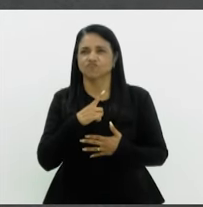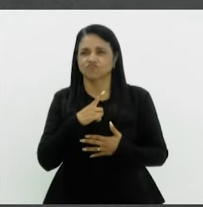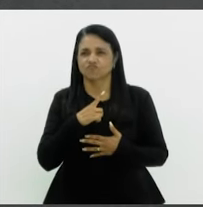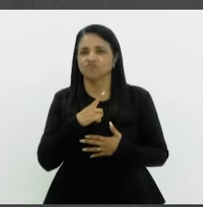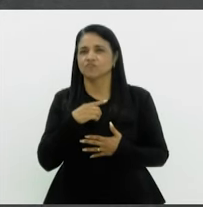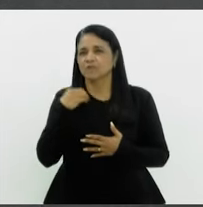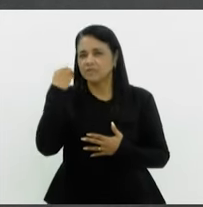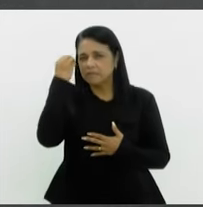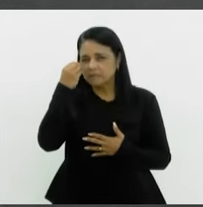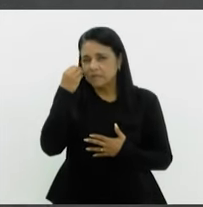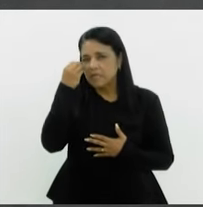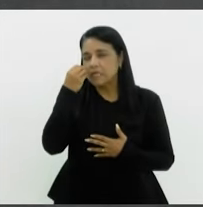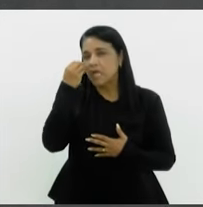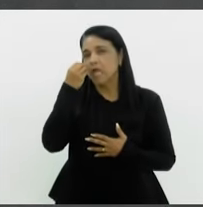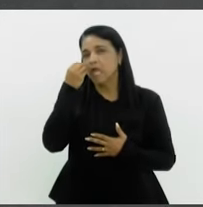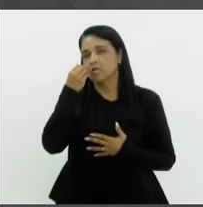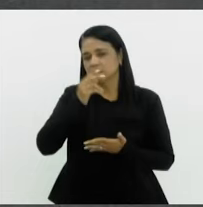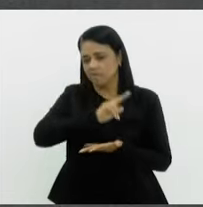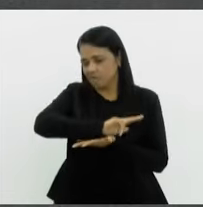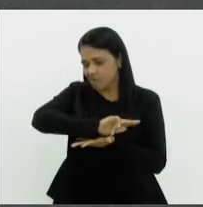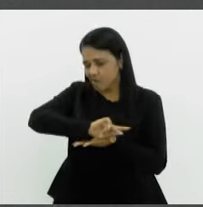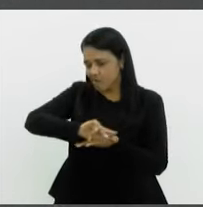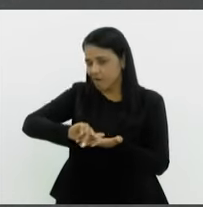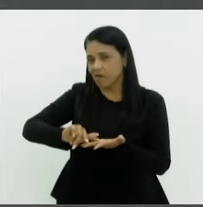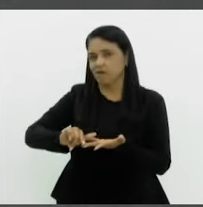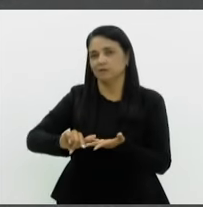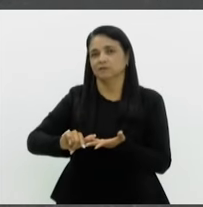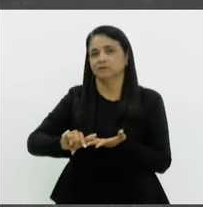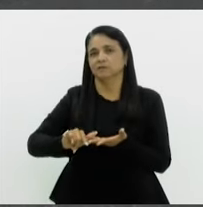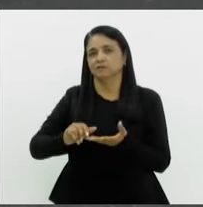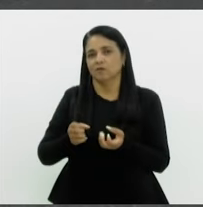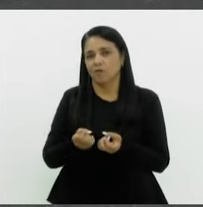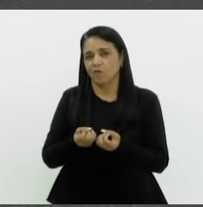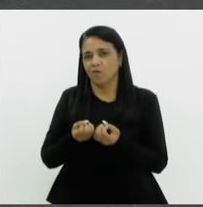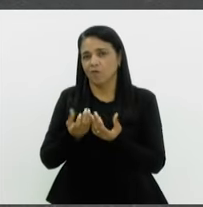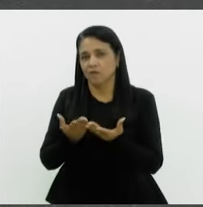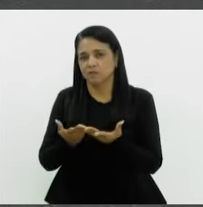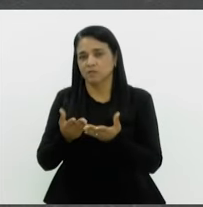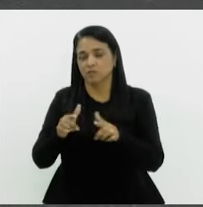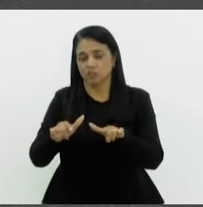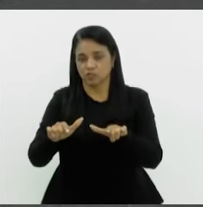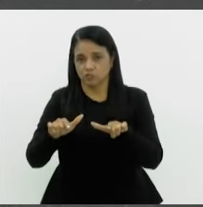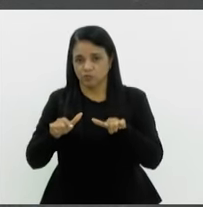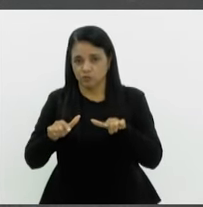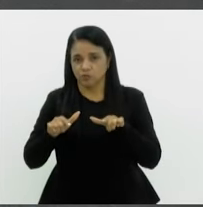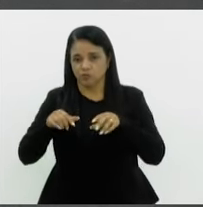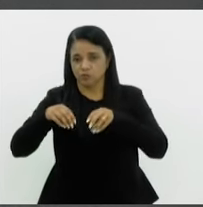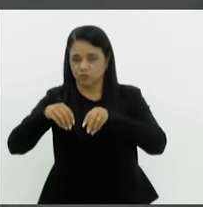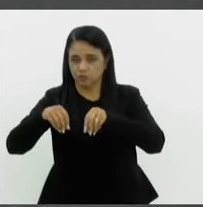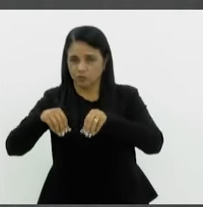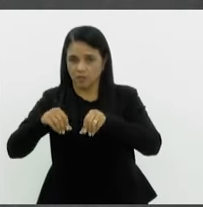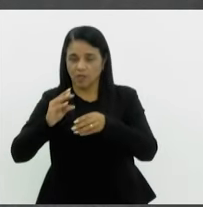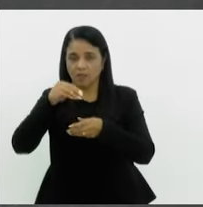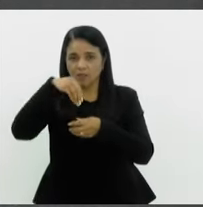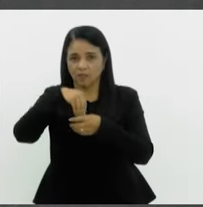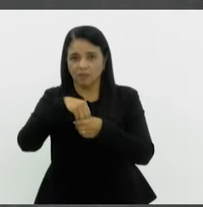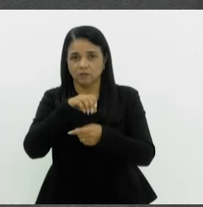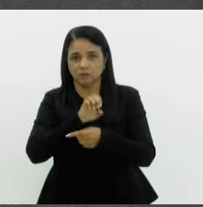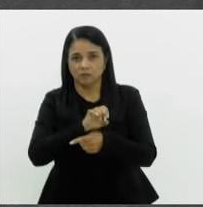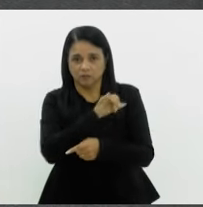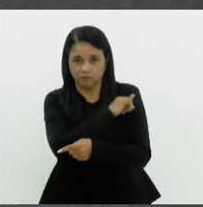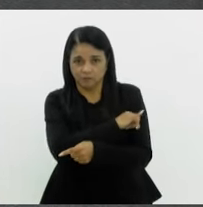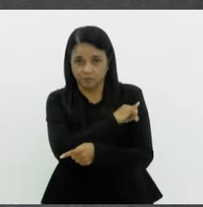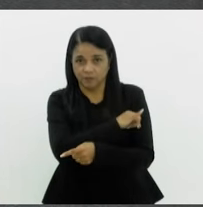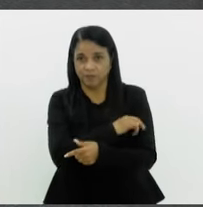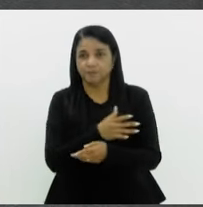muitas experiências em relação a fornecer titulação de terras dentro do Estado do Rio de Janeiro.